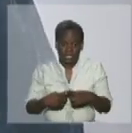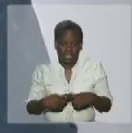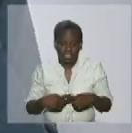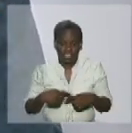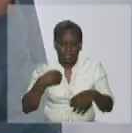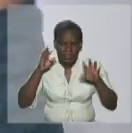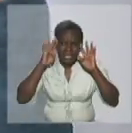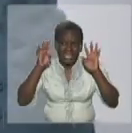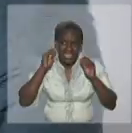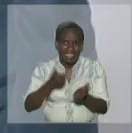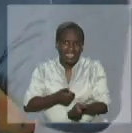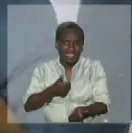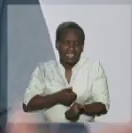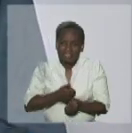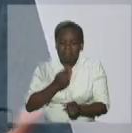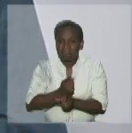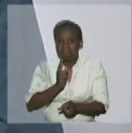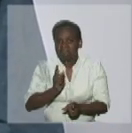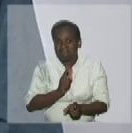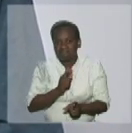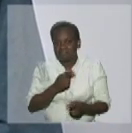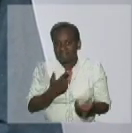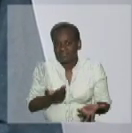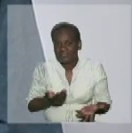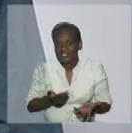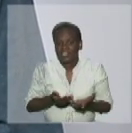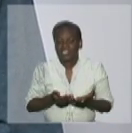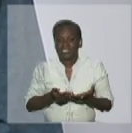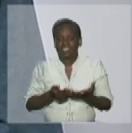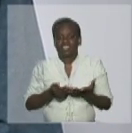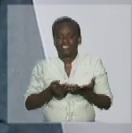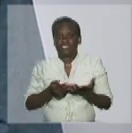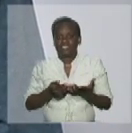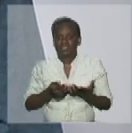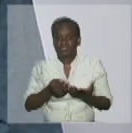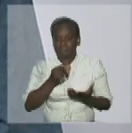Porque eu pensei tanto que eu não consegui achar algo que é imperdoável.